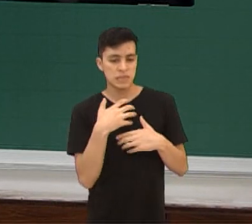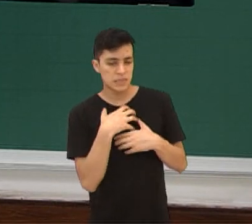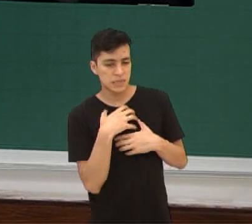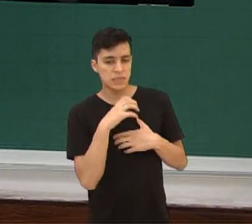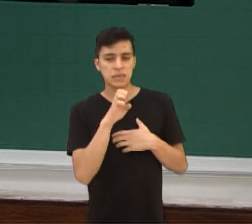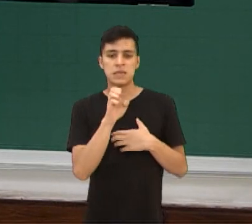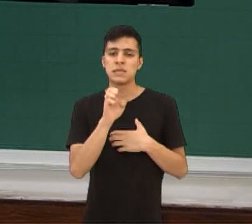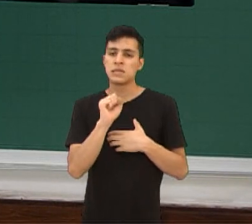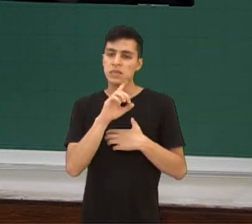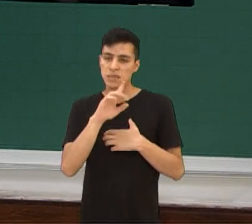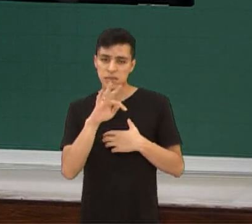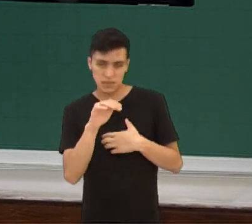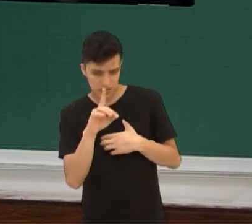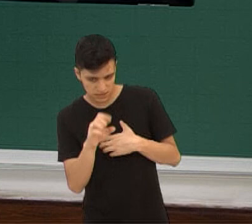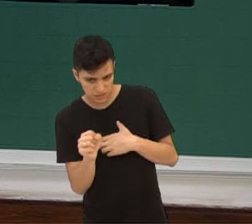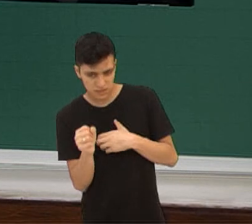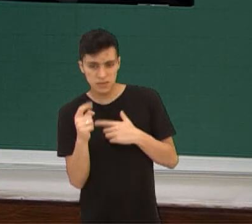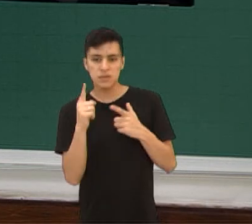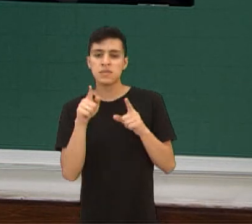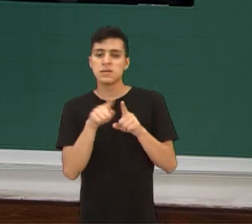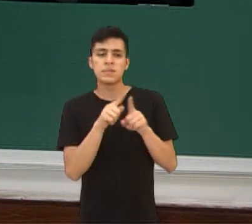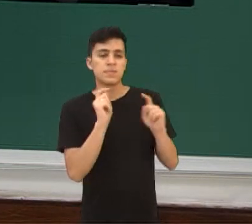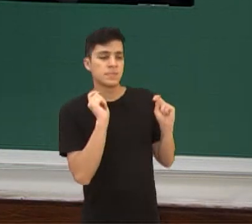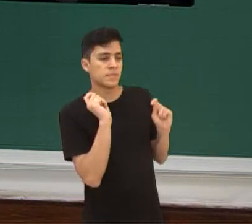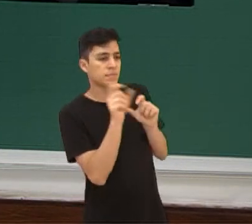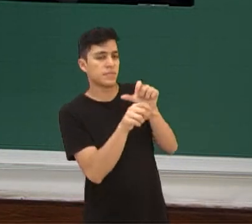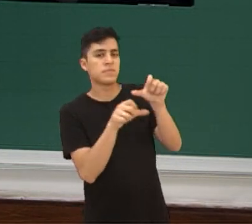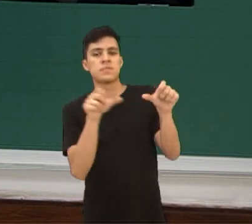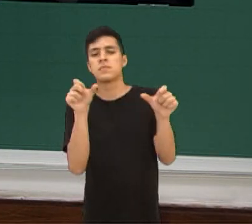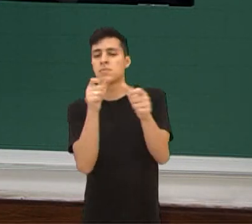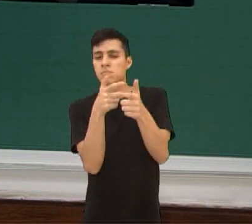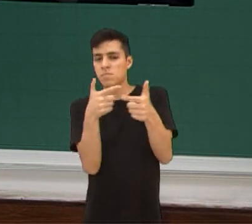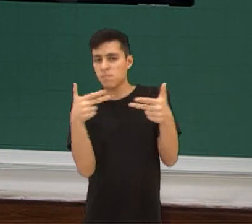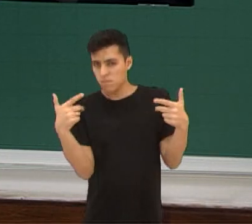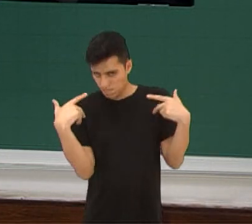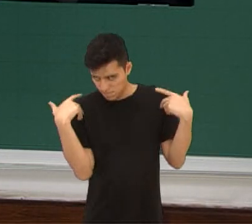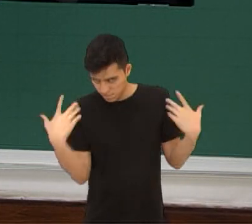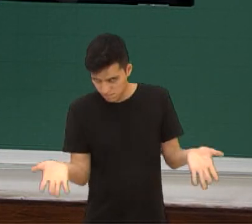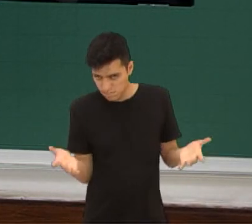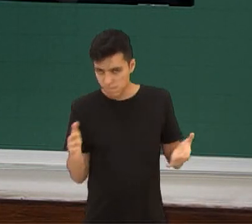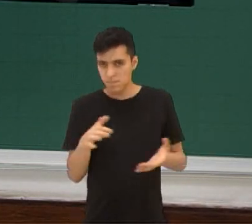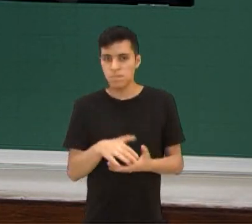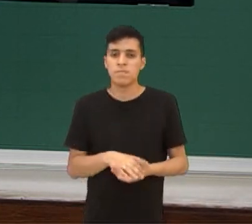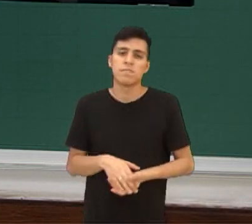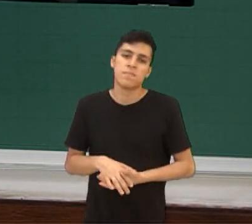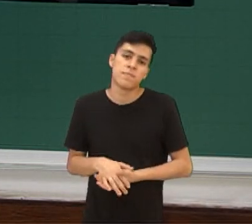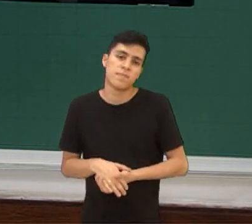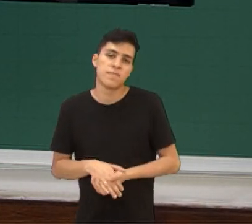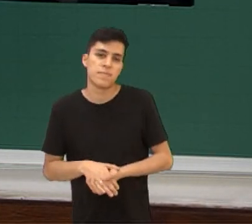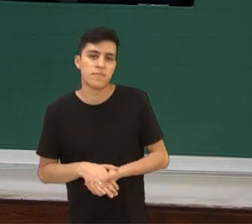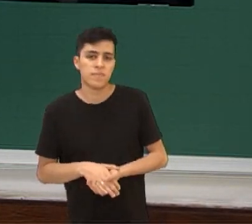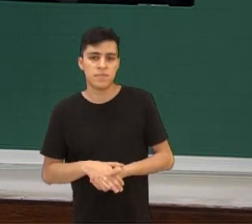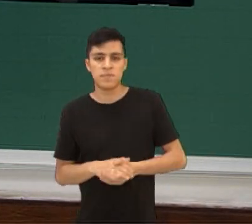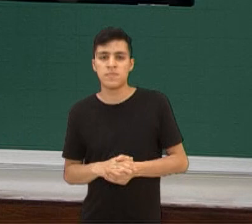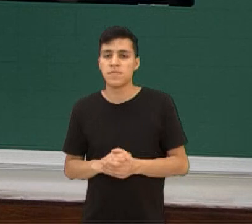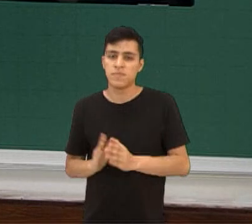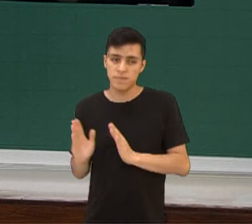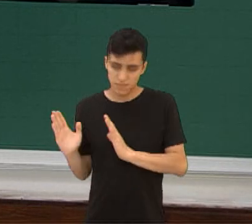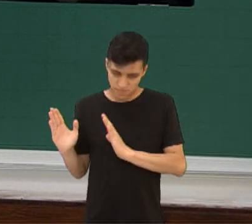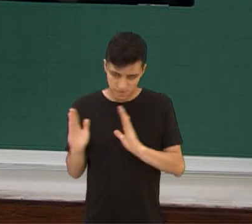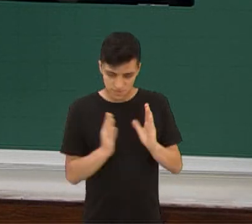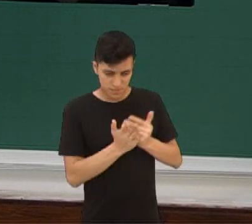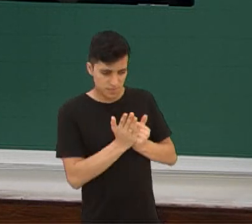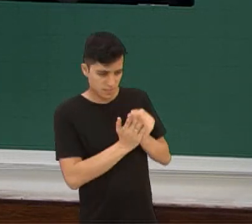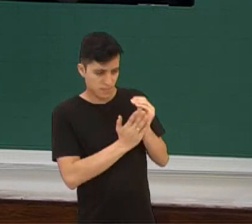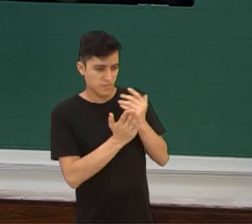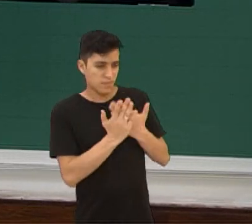de ânimo, aqueles verbos que expressam mudança, transformação de alguma situação. A ver, então, lá no